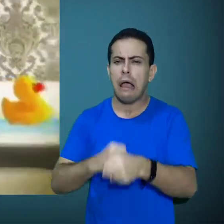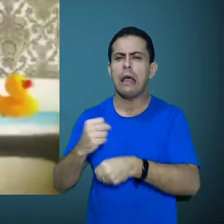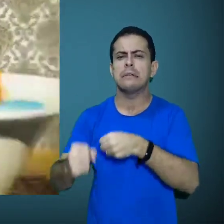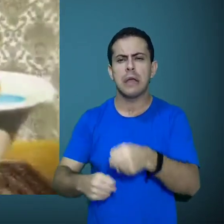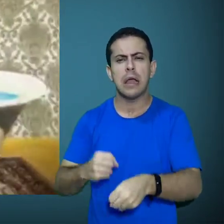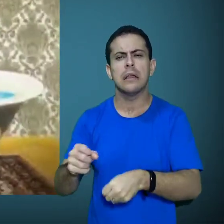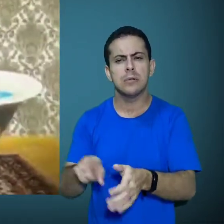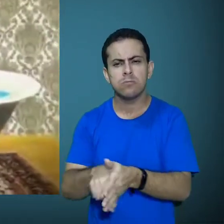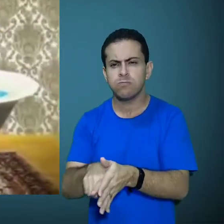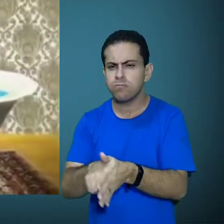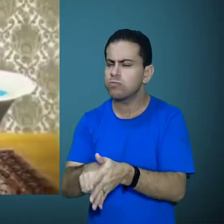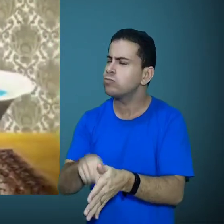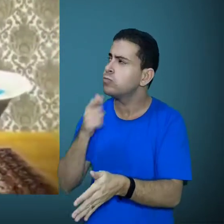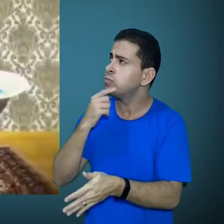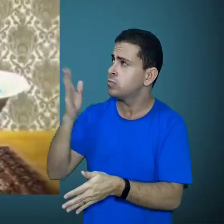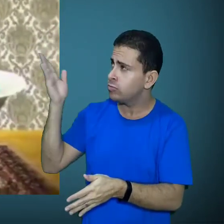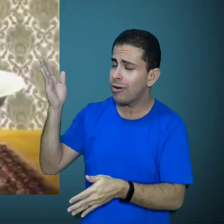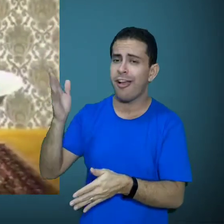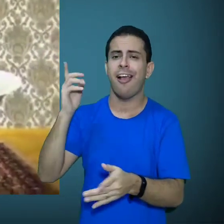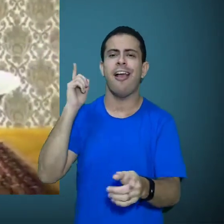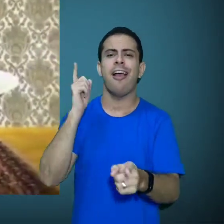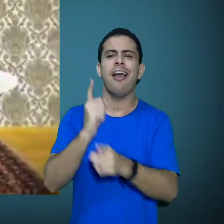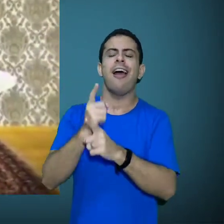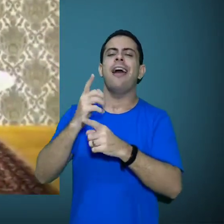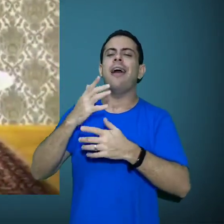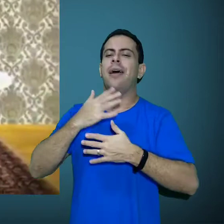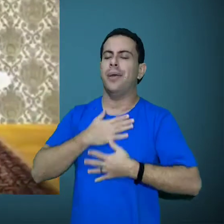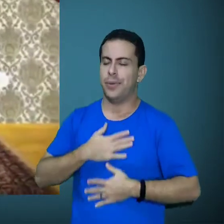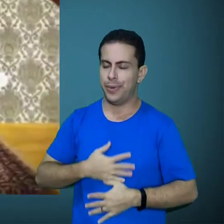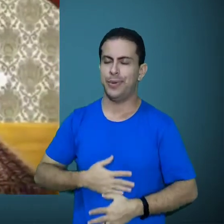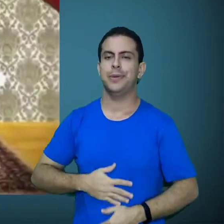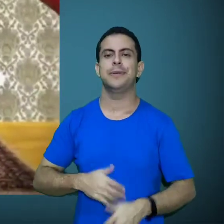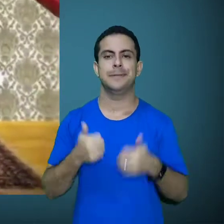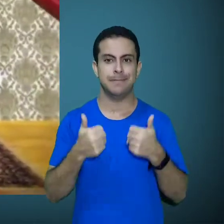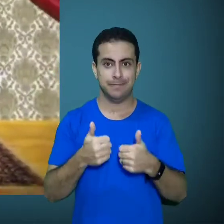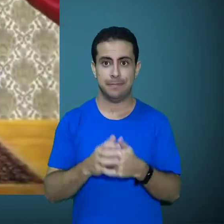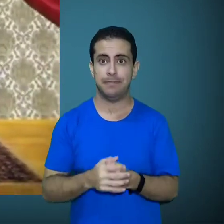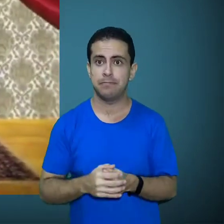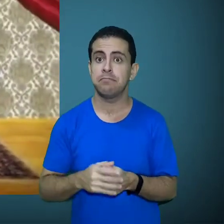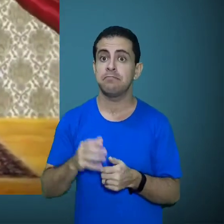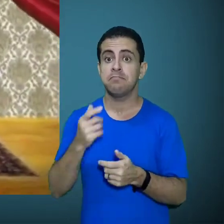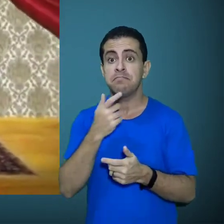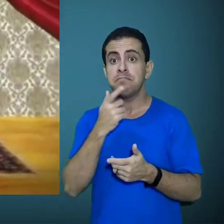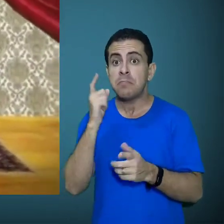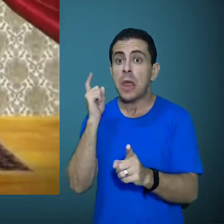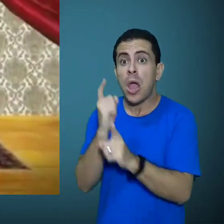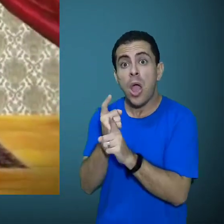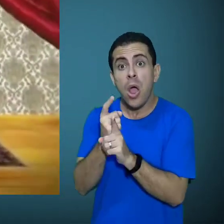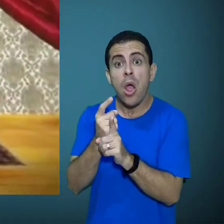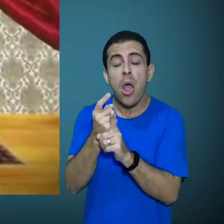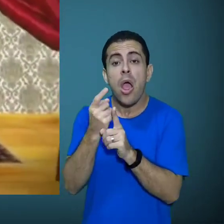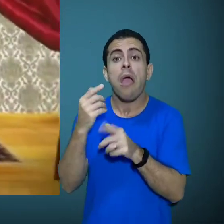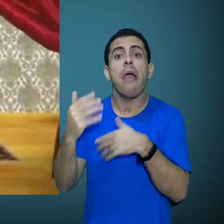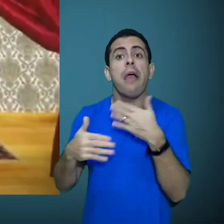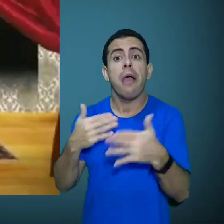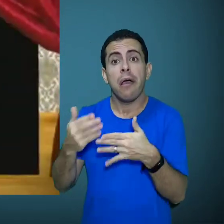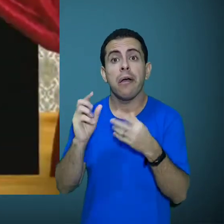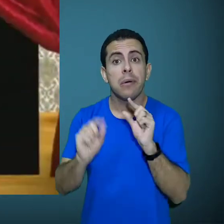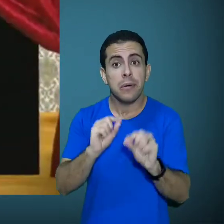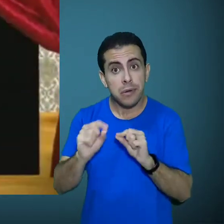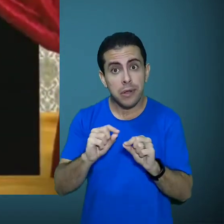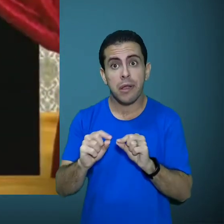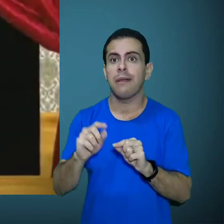Após muitos anos de estudo, Champollion finalmente pôde descansar. Essa descoberta sobre os hieróglifos logo serviu